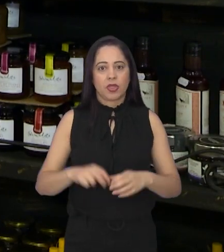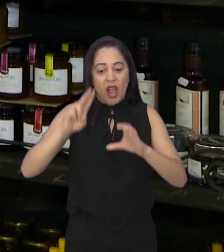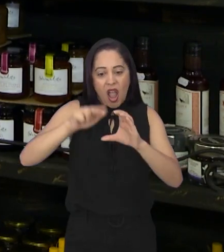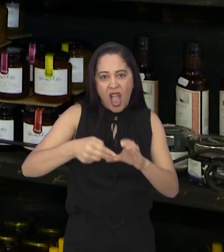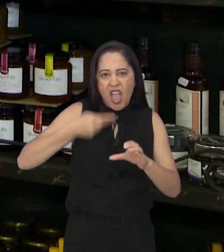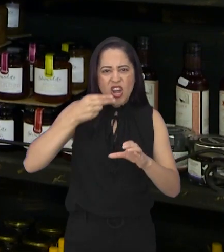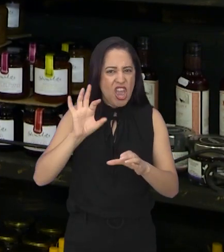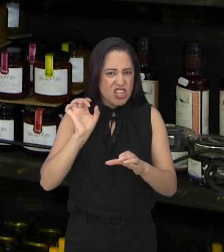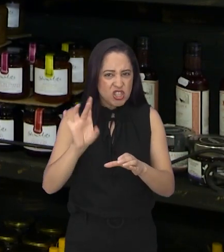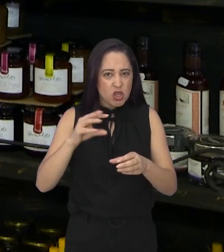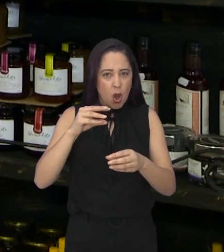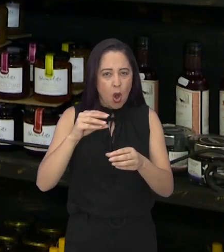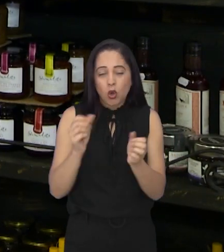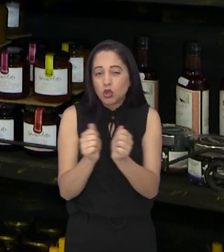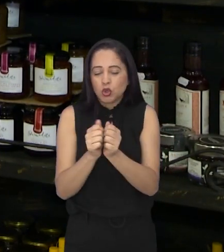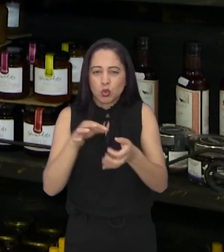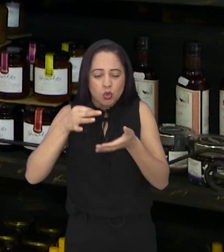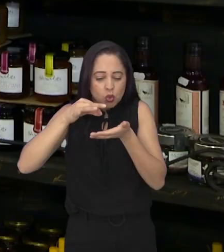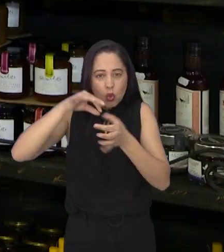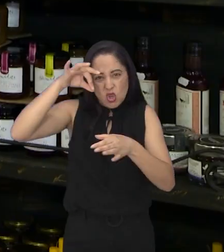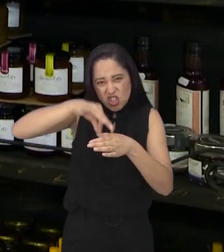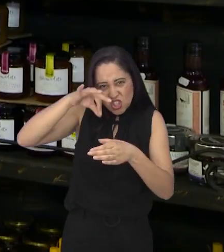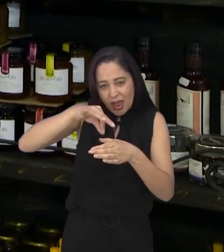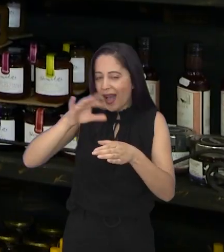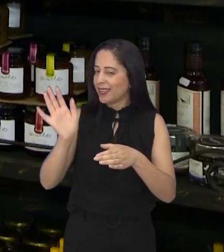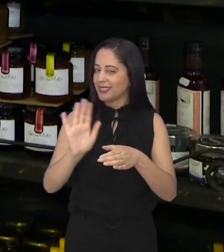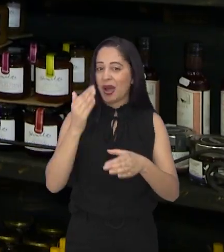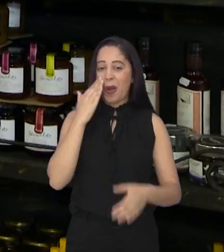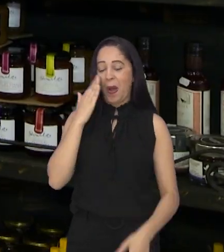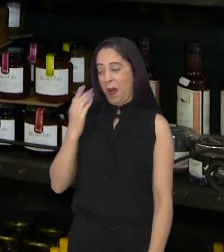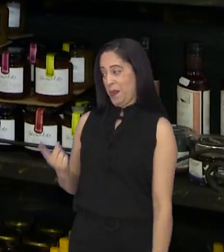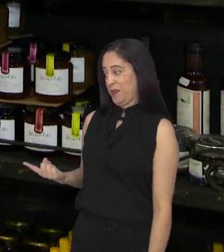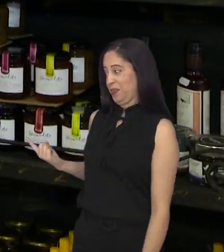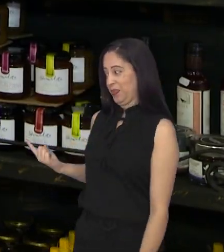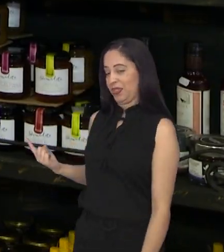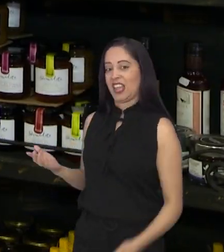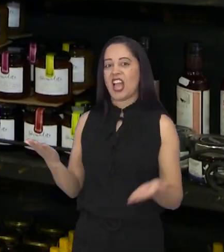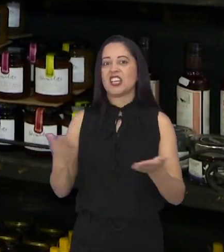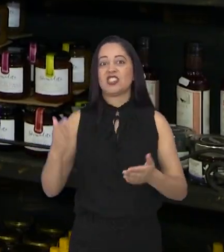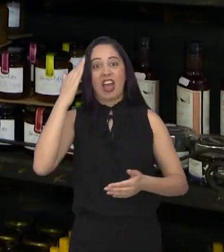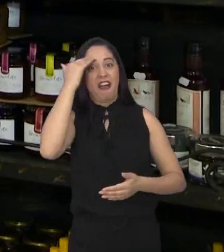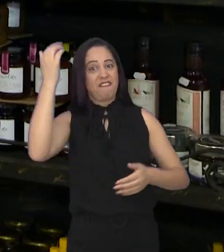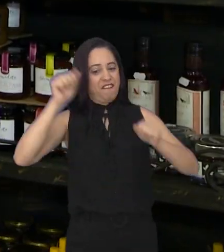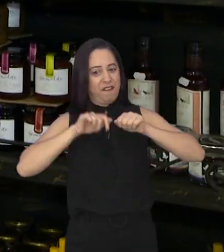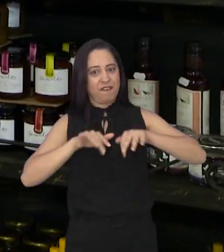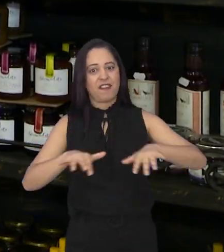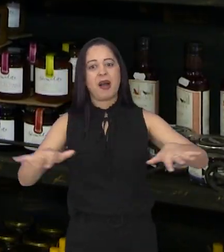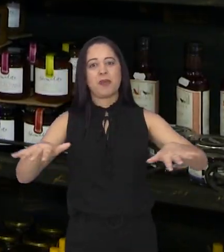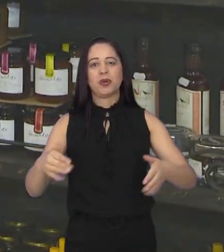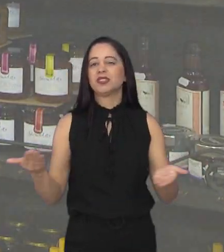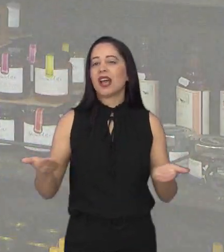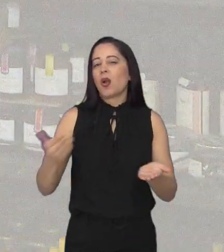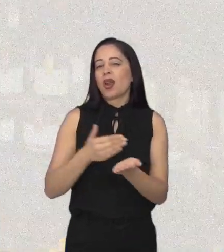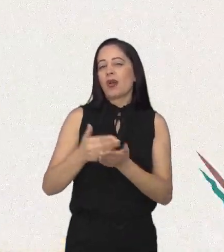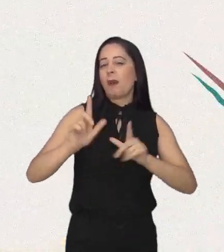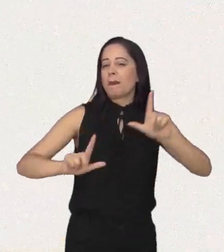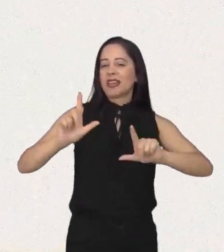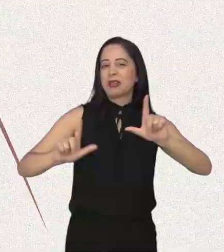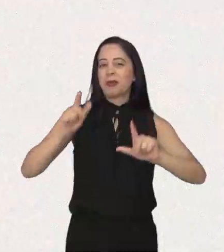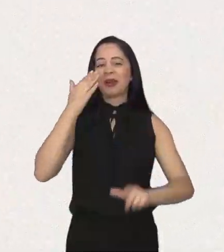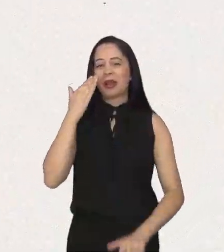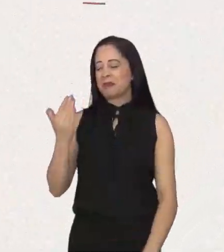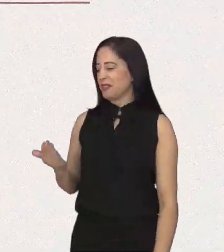é só com o chazinho da tarde, se liga, já invadiu os empórios e até restaurantes. Começa